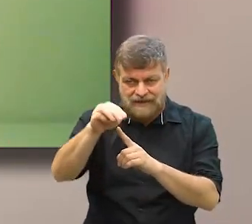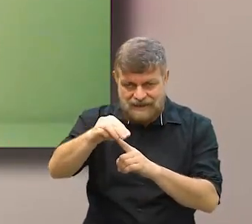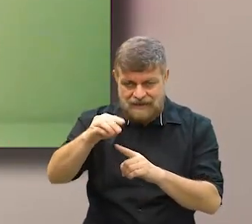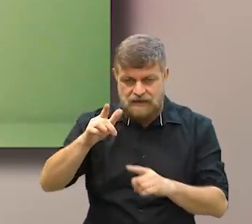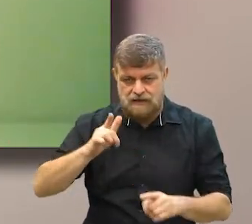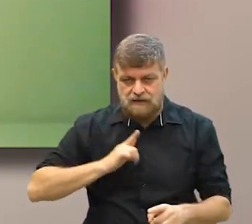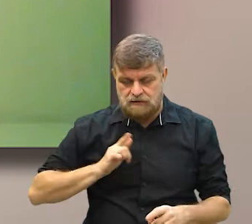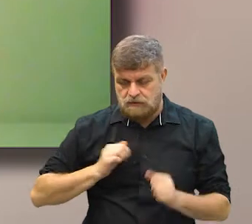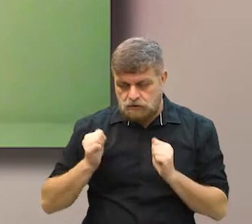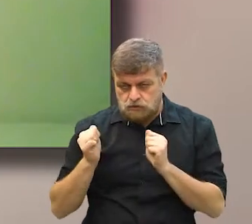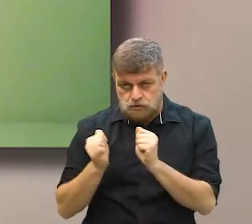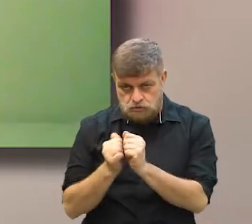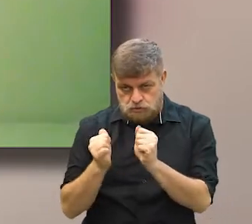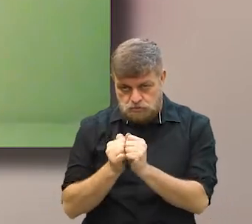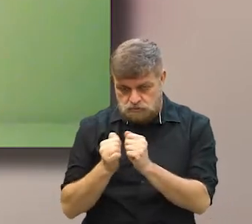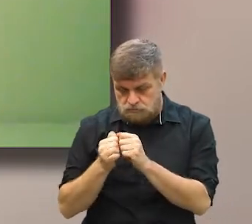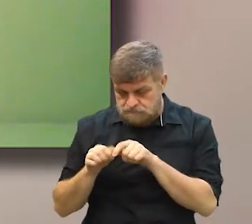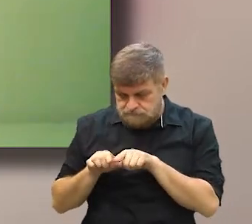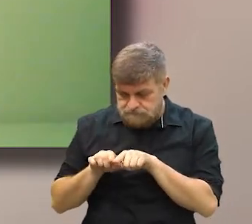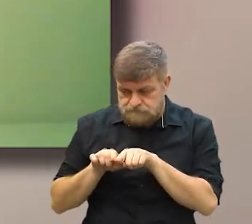vem acompanhado